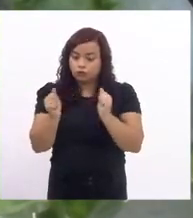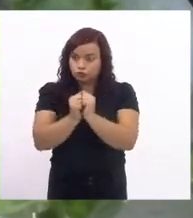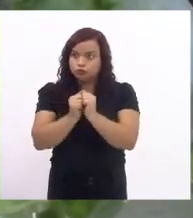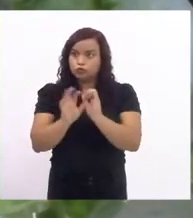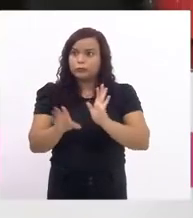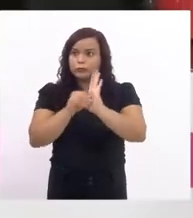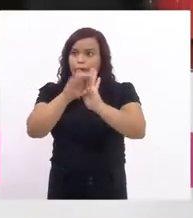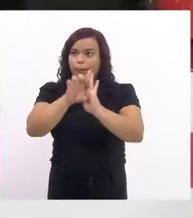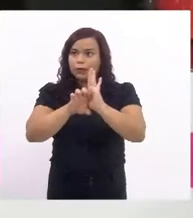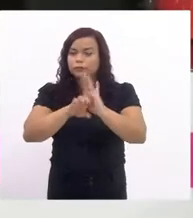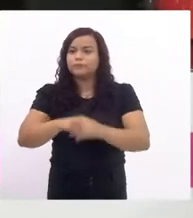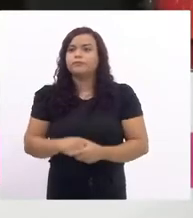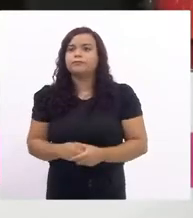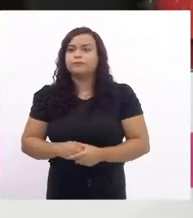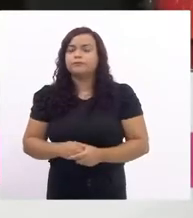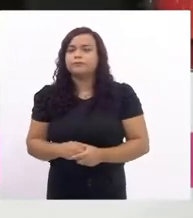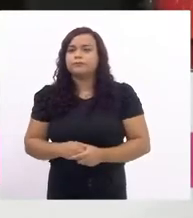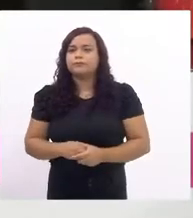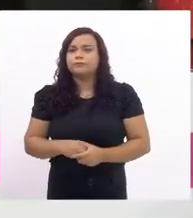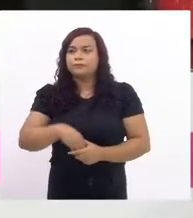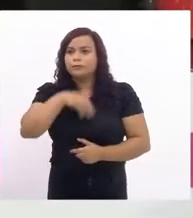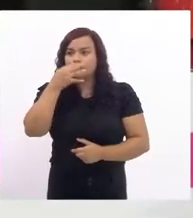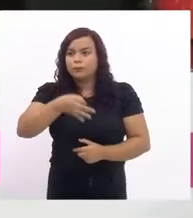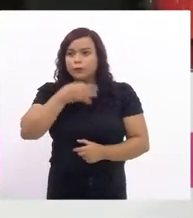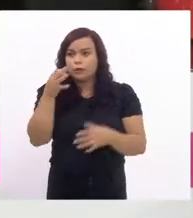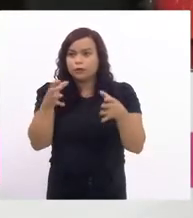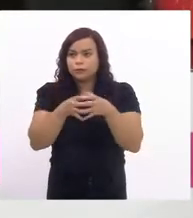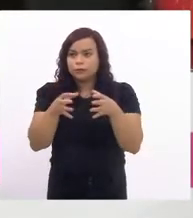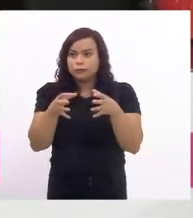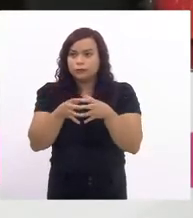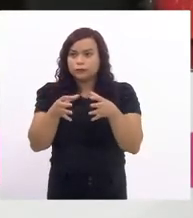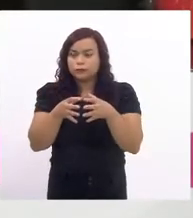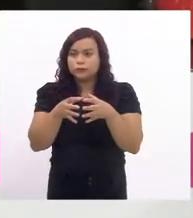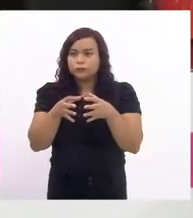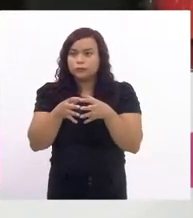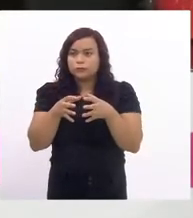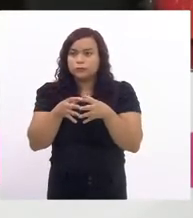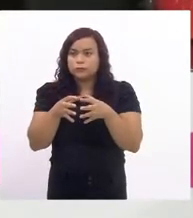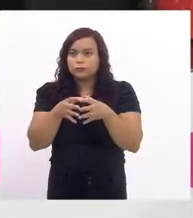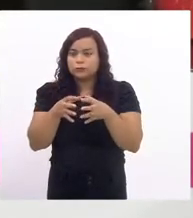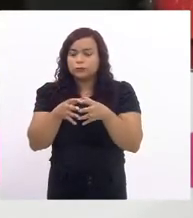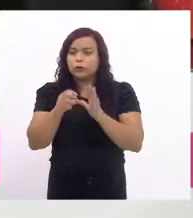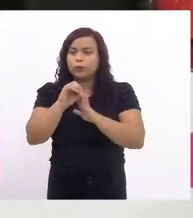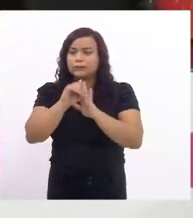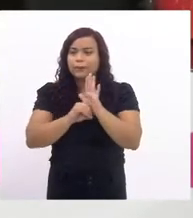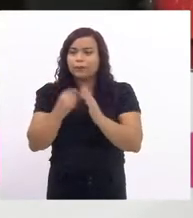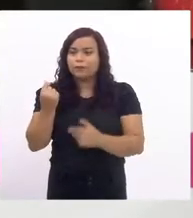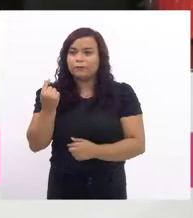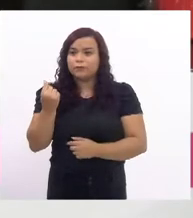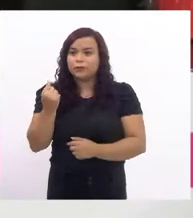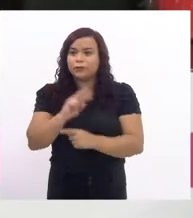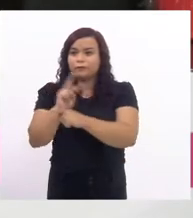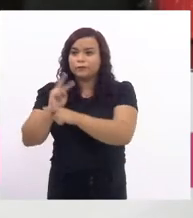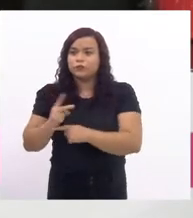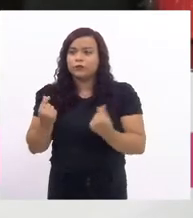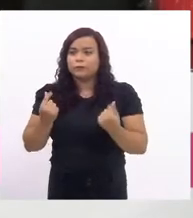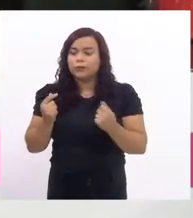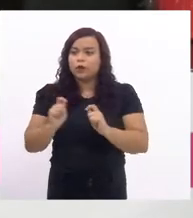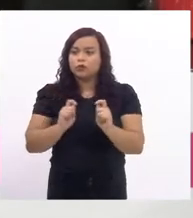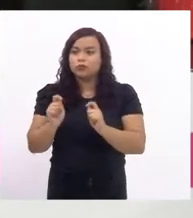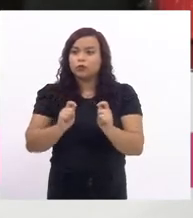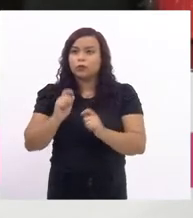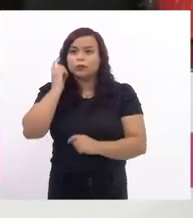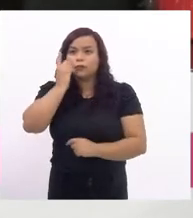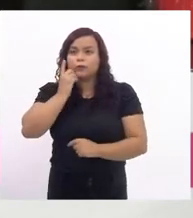para emitir parecer pela comissão de orçamento finanças fiscalização financeira e controle